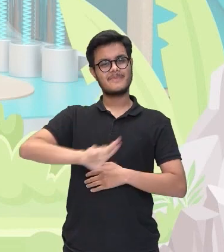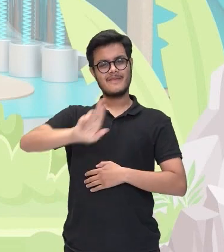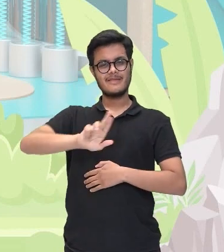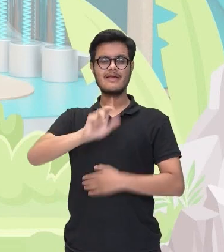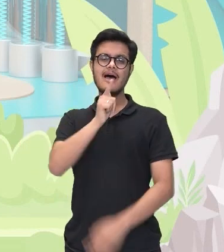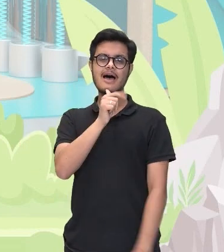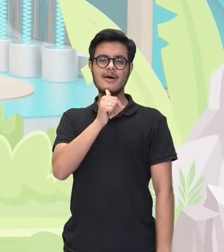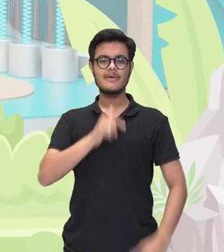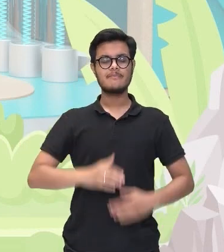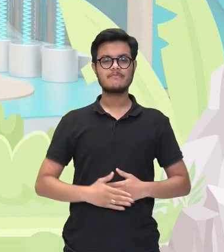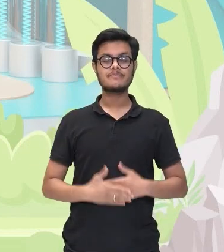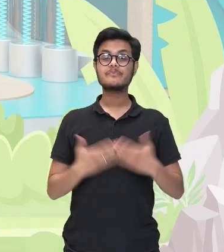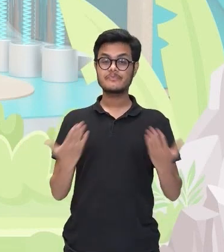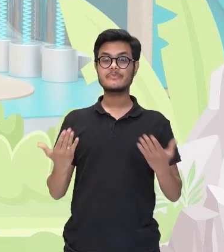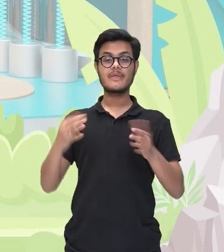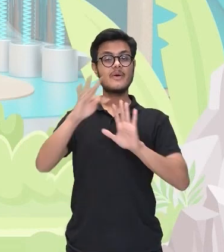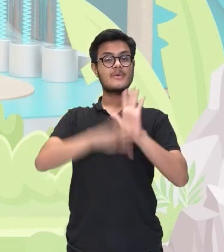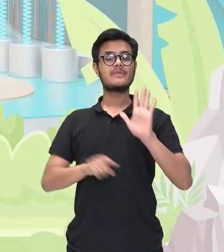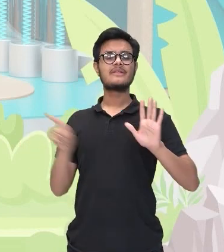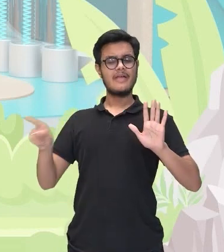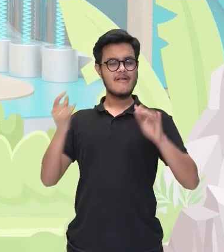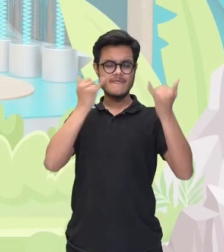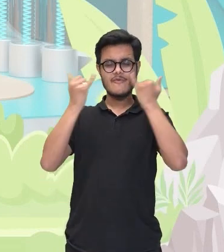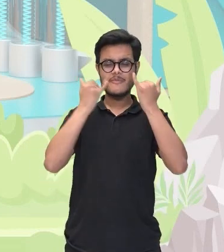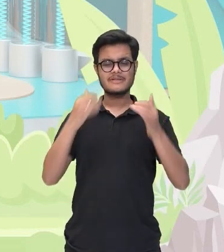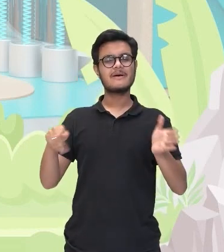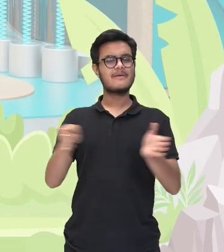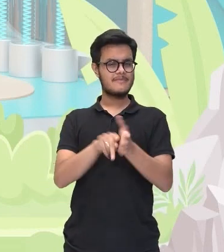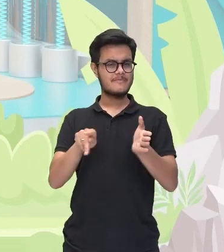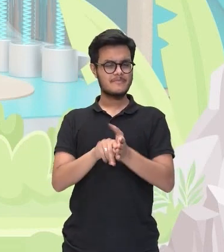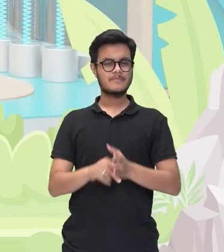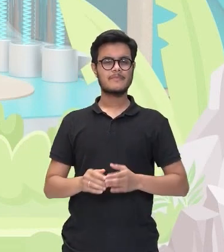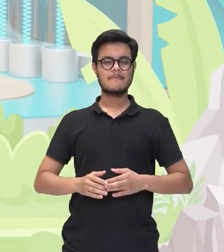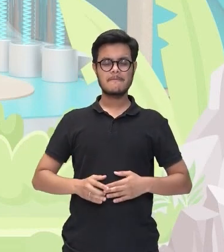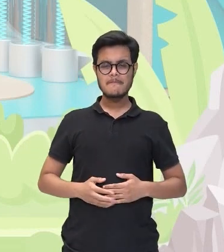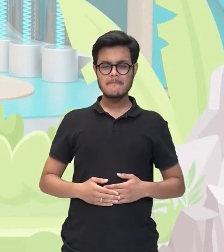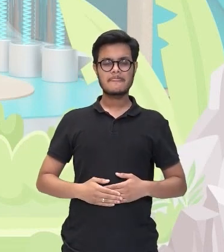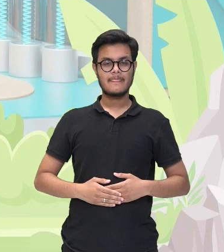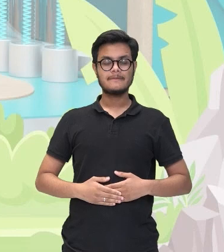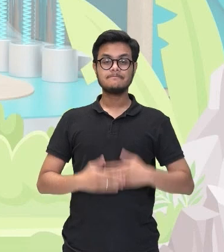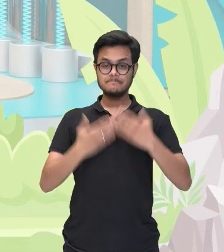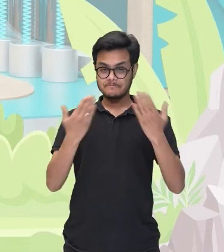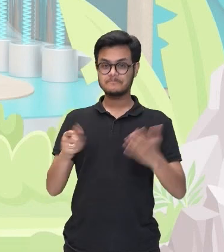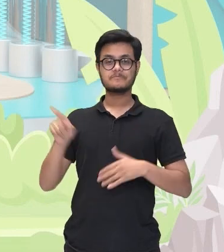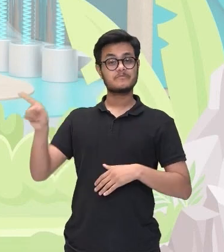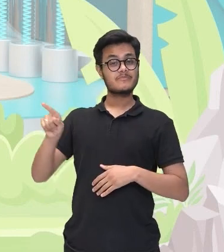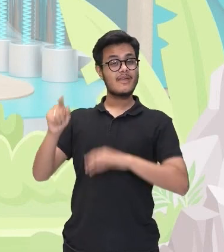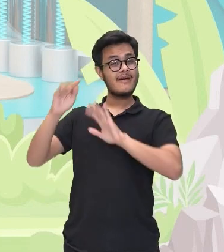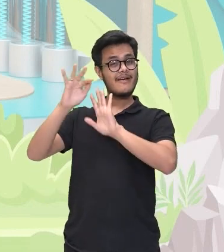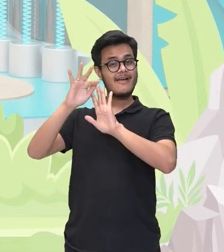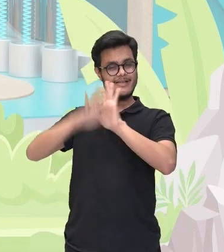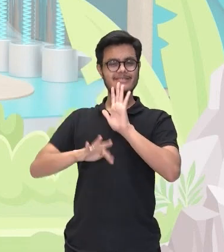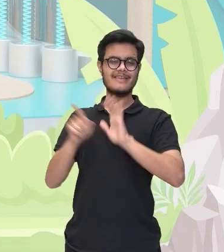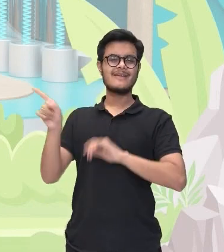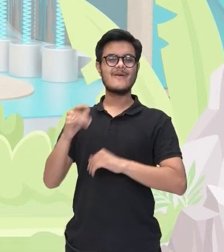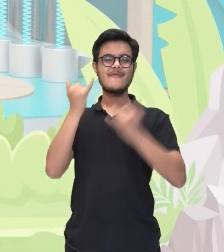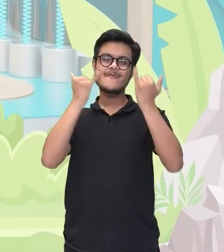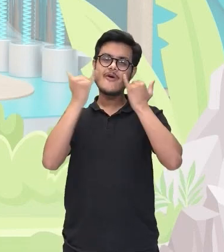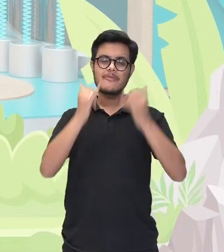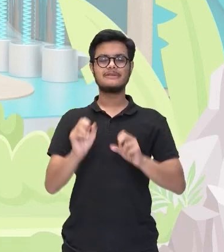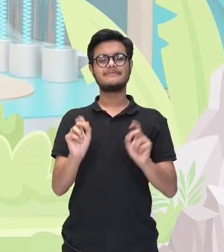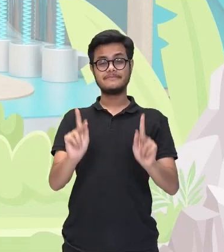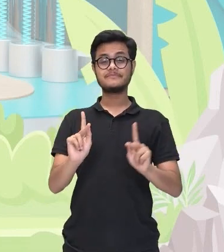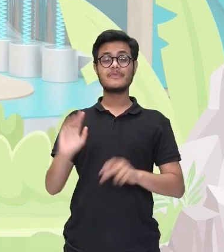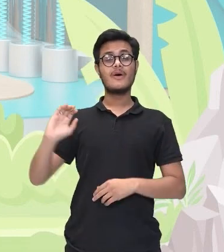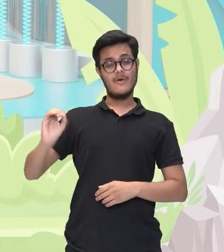água. Olha só a informação que nós temos aí. Temos informação. Podemos prosseguir? Podemos, está aí, olha só. Se combinarem para dar